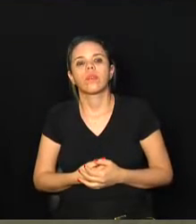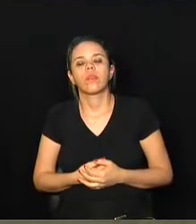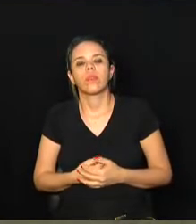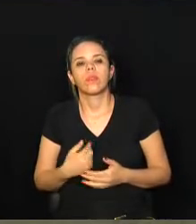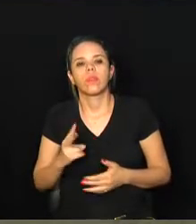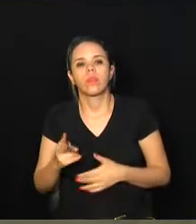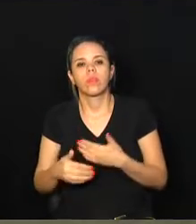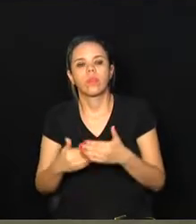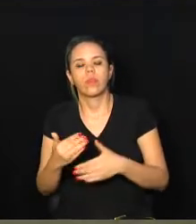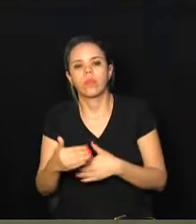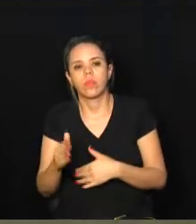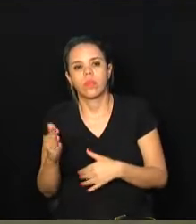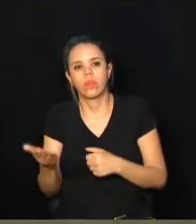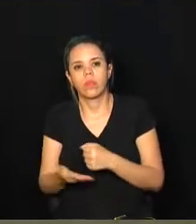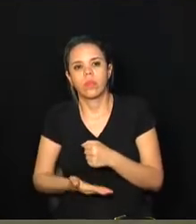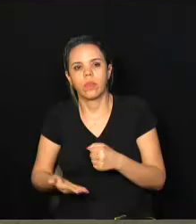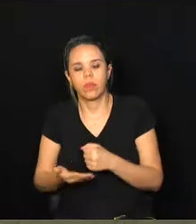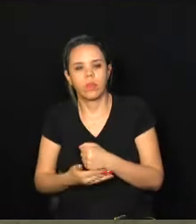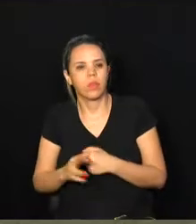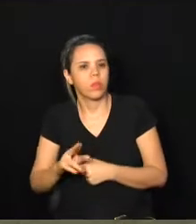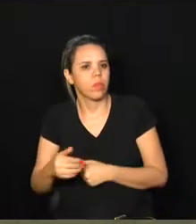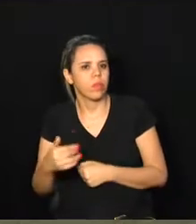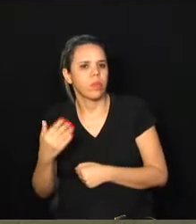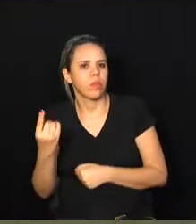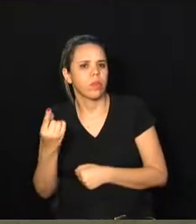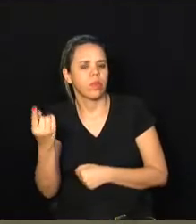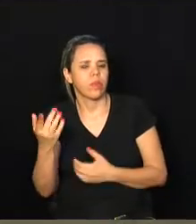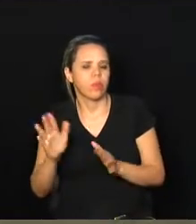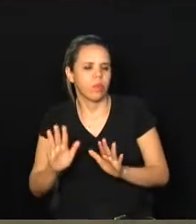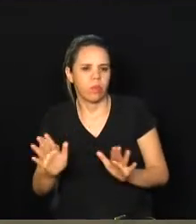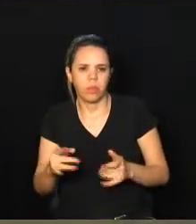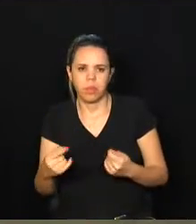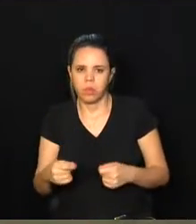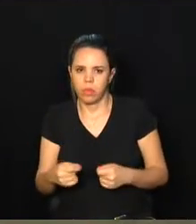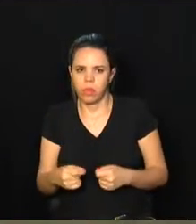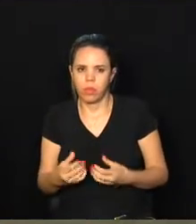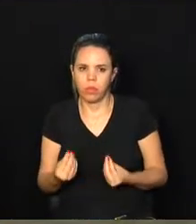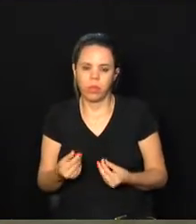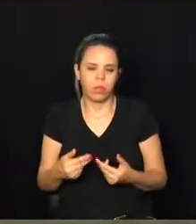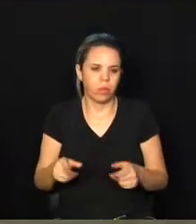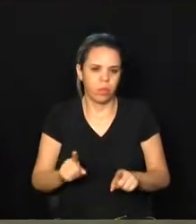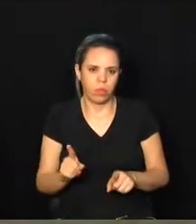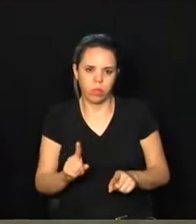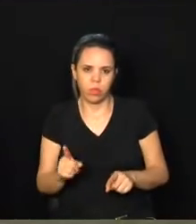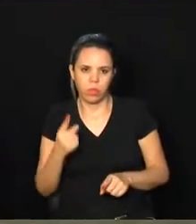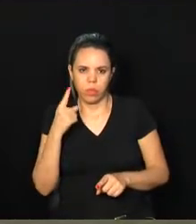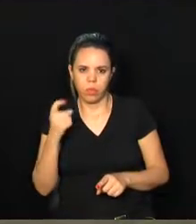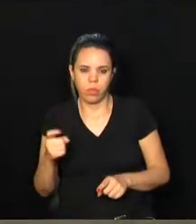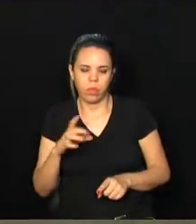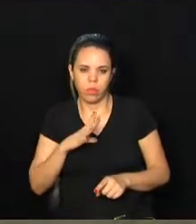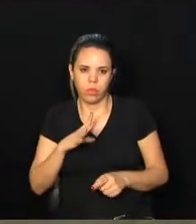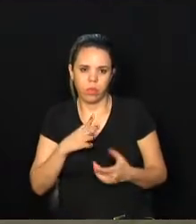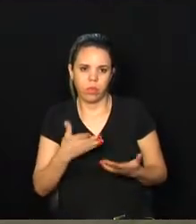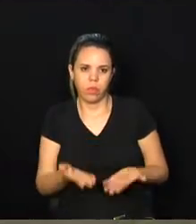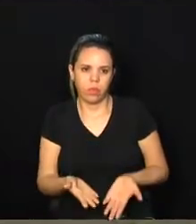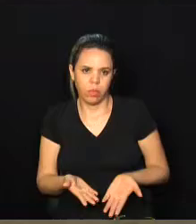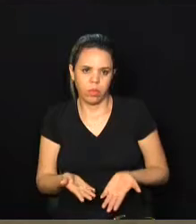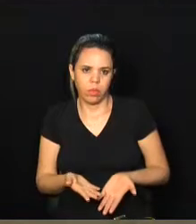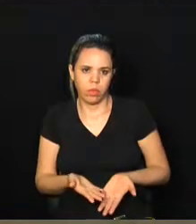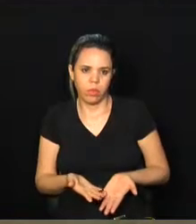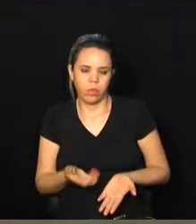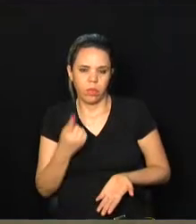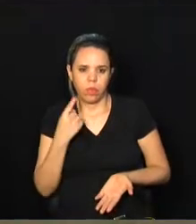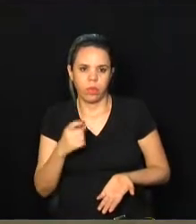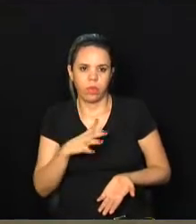andar um pouco mais que o básico, mas não ir muito longe, porque não precisa tanta coisa. O que interessa para a cidade? Né? O que interessa